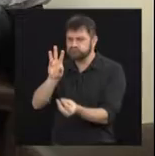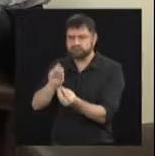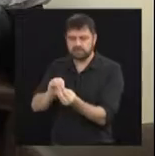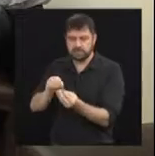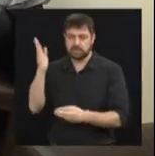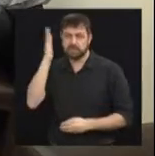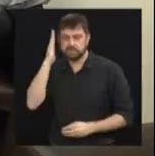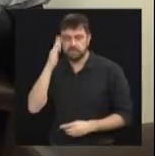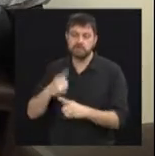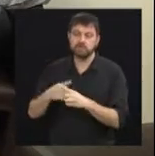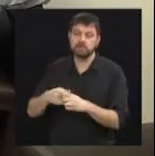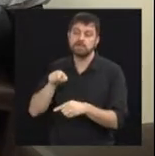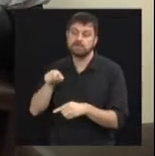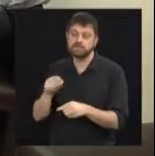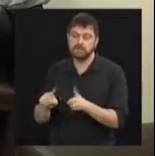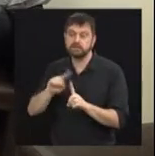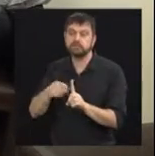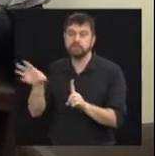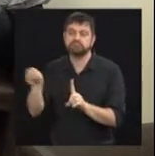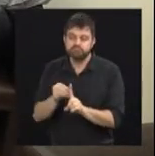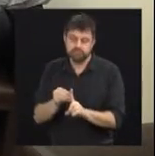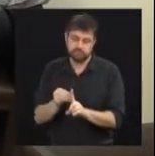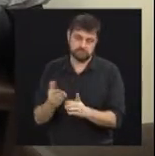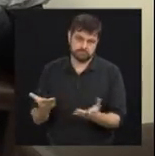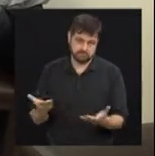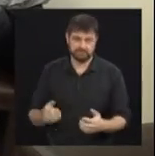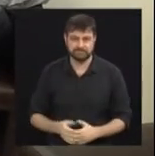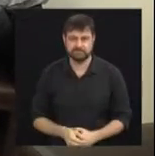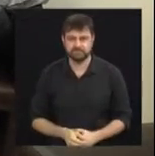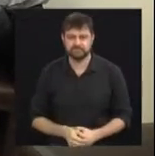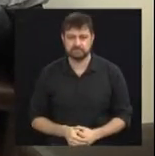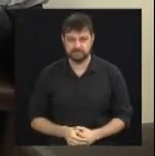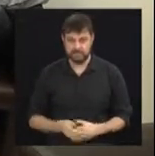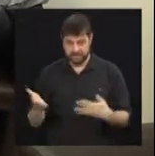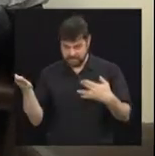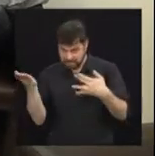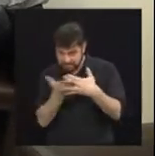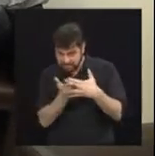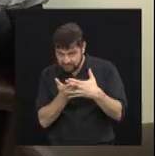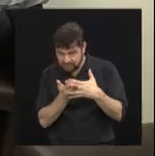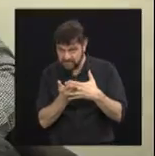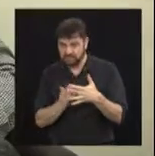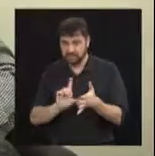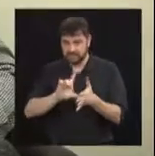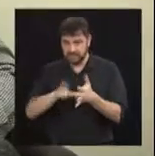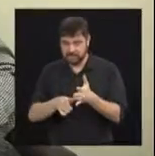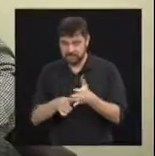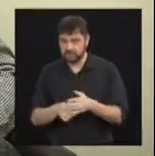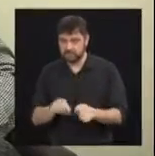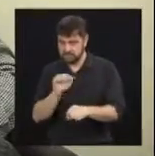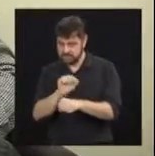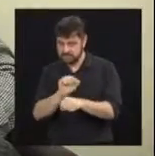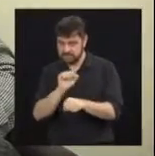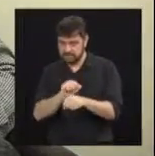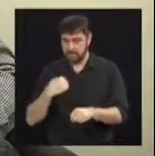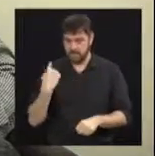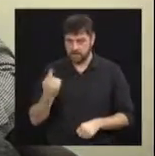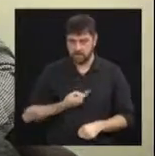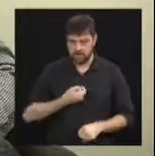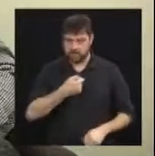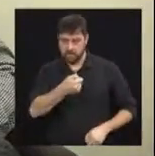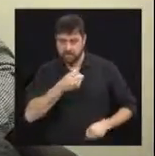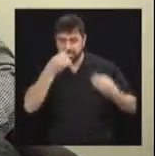com os exames que nós conversamos agora há pouco. Perfeito. Doutora, nós vamos para um rápido intervalo e você não saia daí porque nós vamos